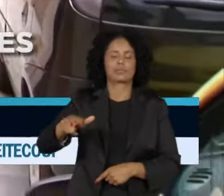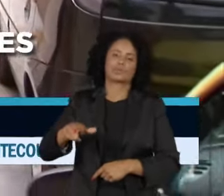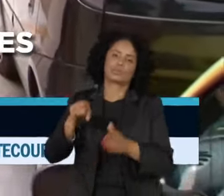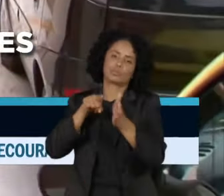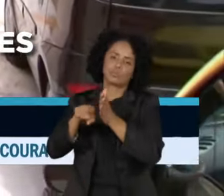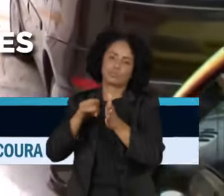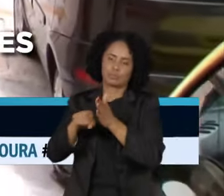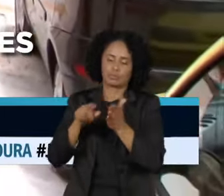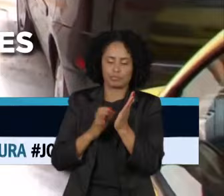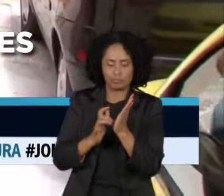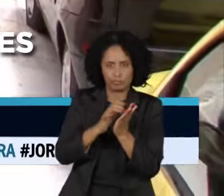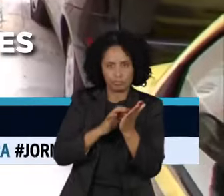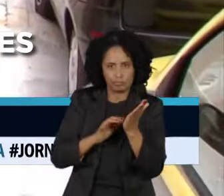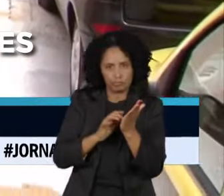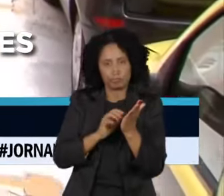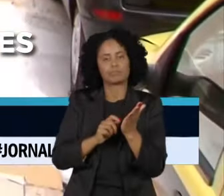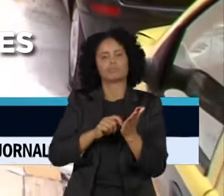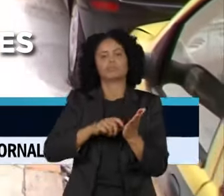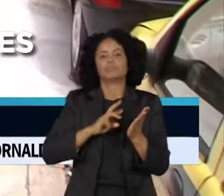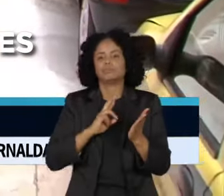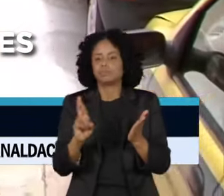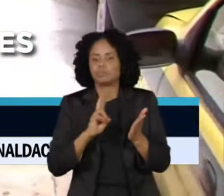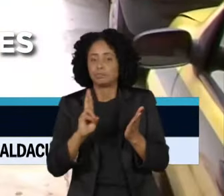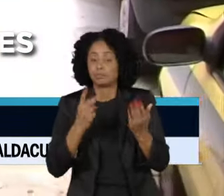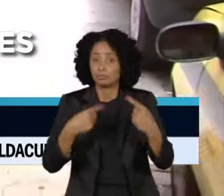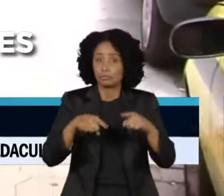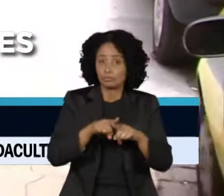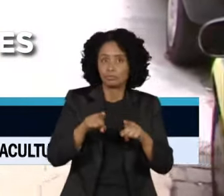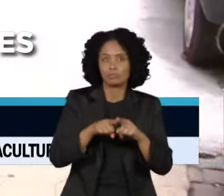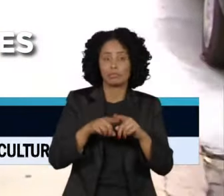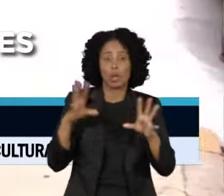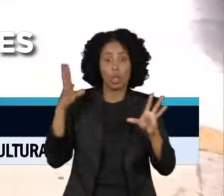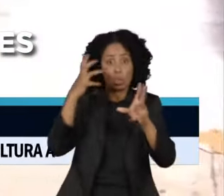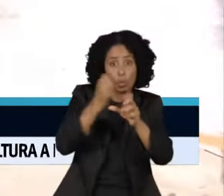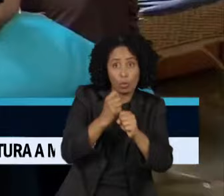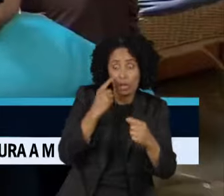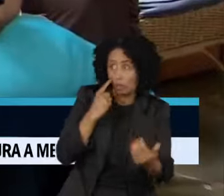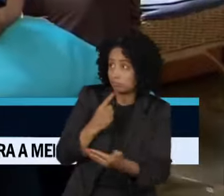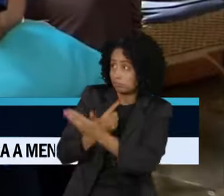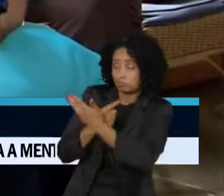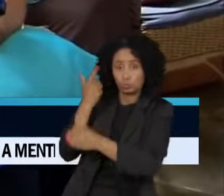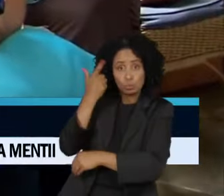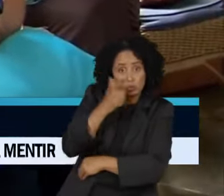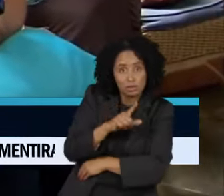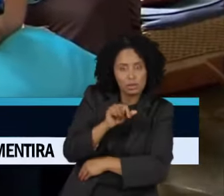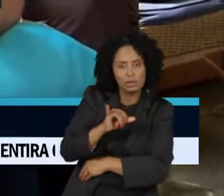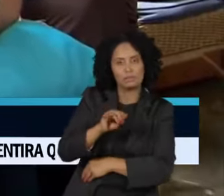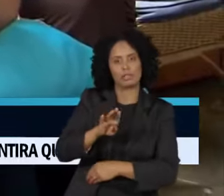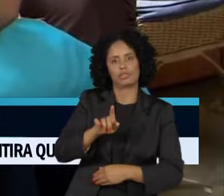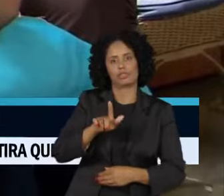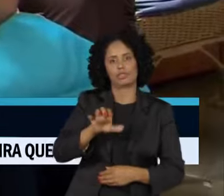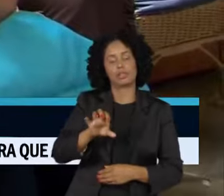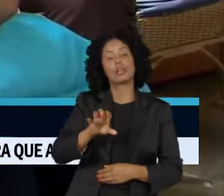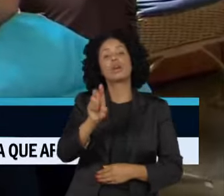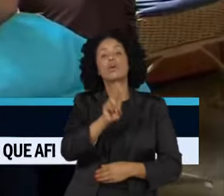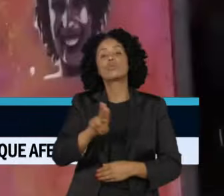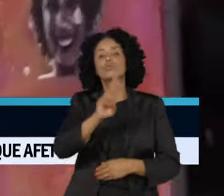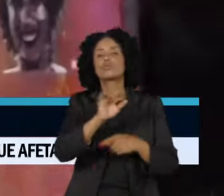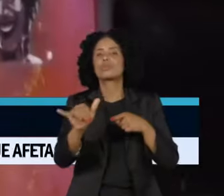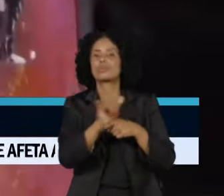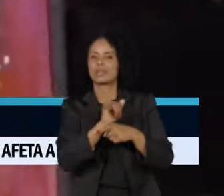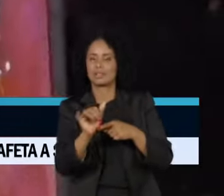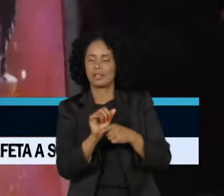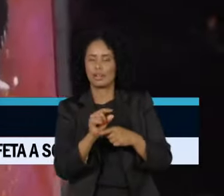Para chegar aos 207 milhões e 800 mil brasileiros, o IBGE usou uma metodologia que